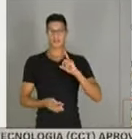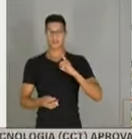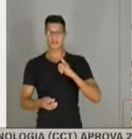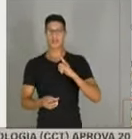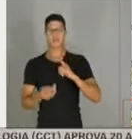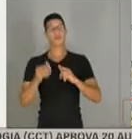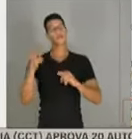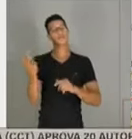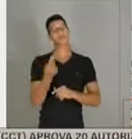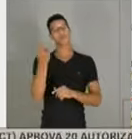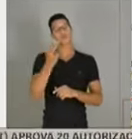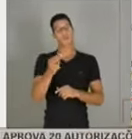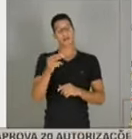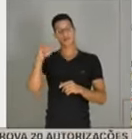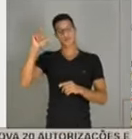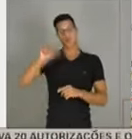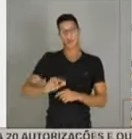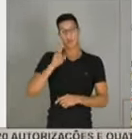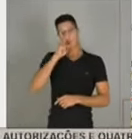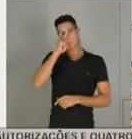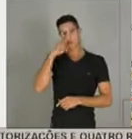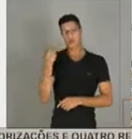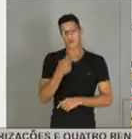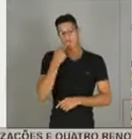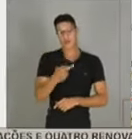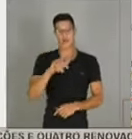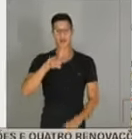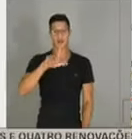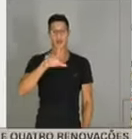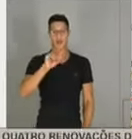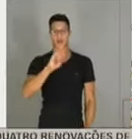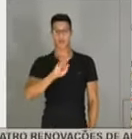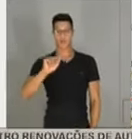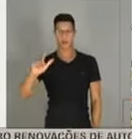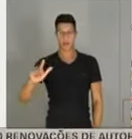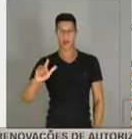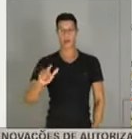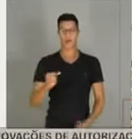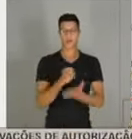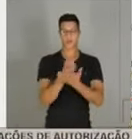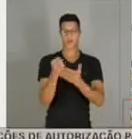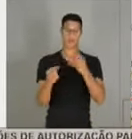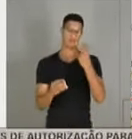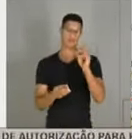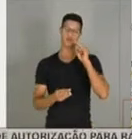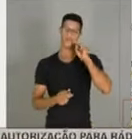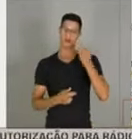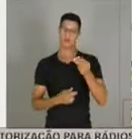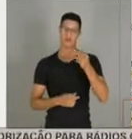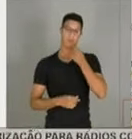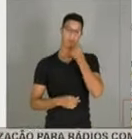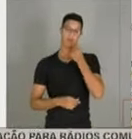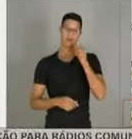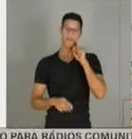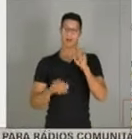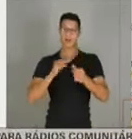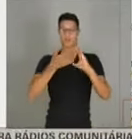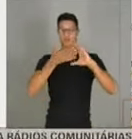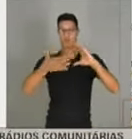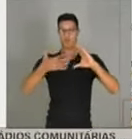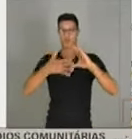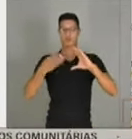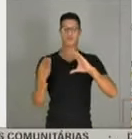seriam suficientes para mitigar os riscos. Nós estamos falando da Global, nós estamos falando de um contrato de 20 milhões, nós estamos falando de medicamentos para doenças raras que não